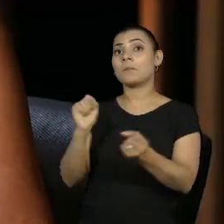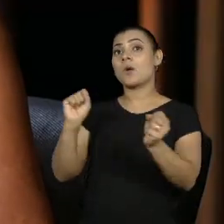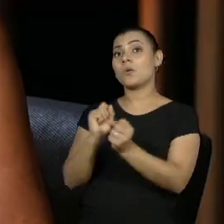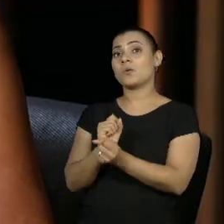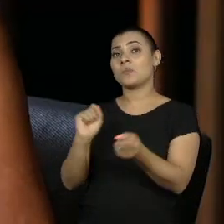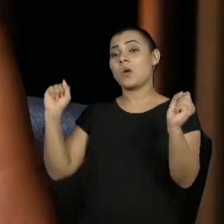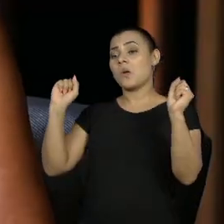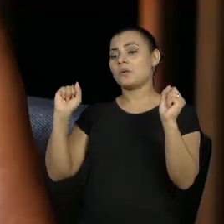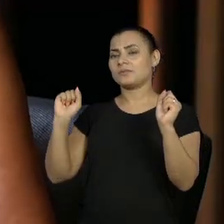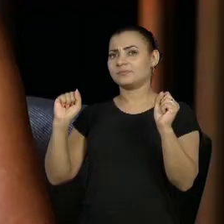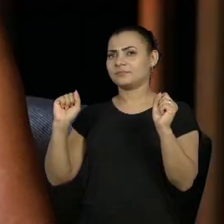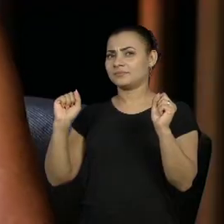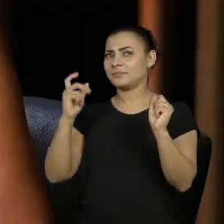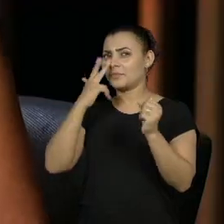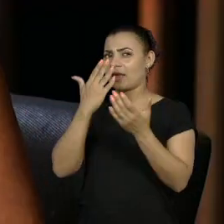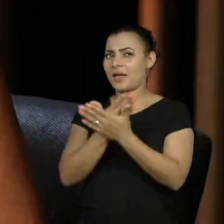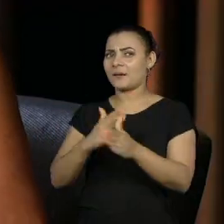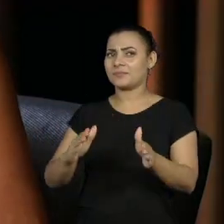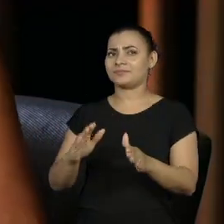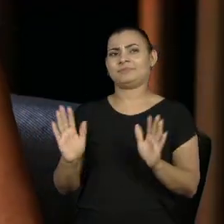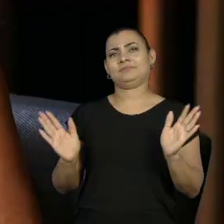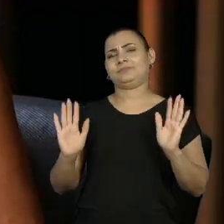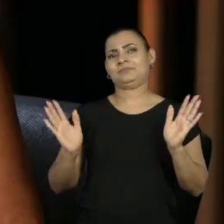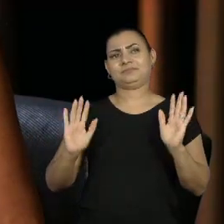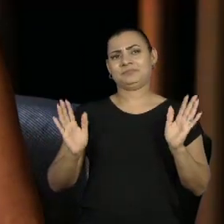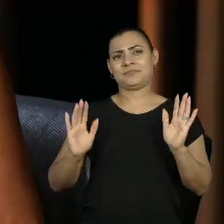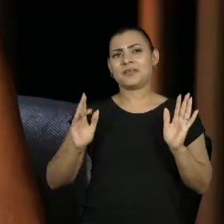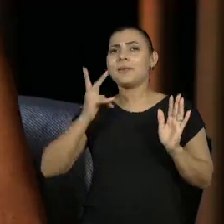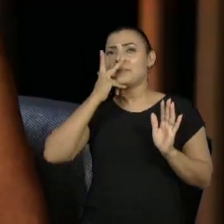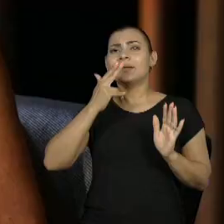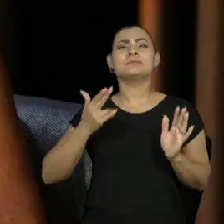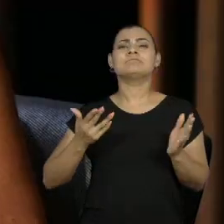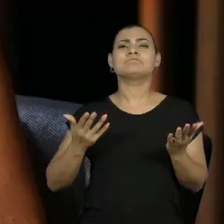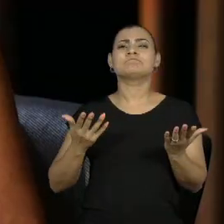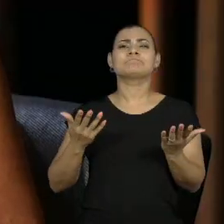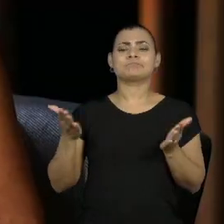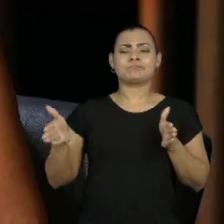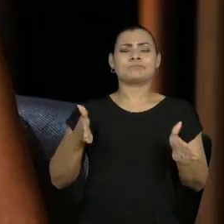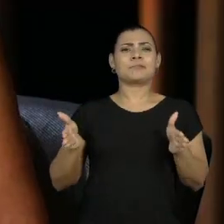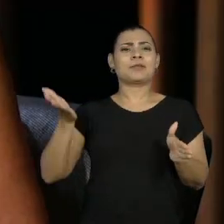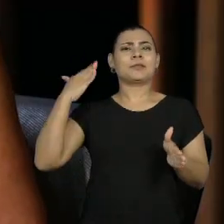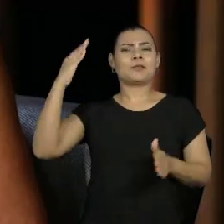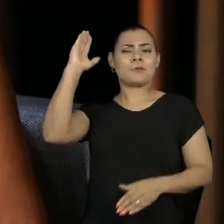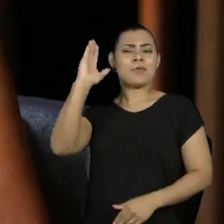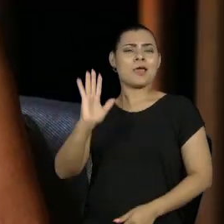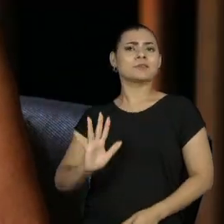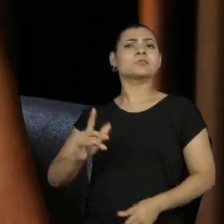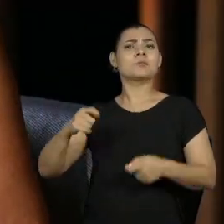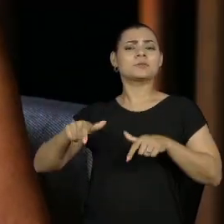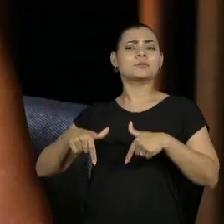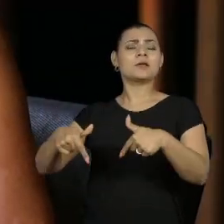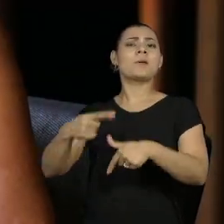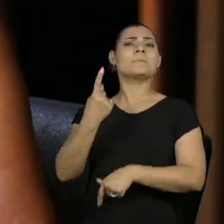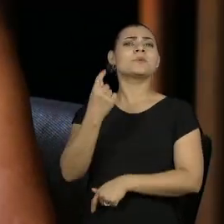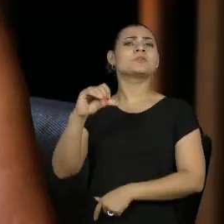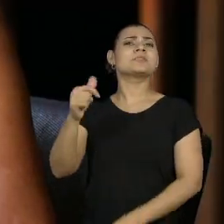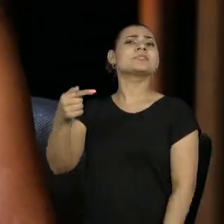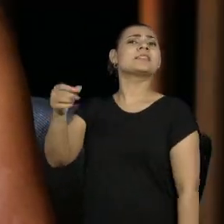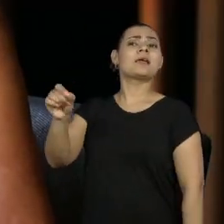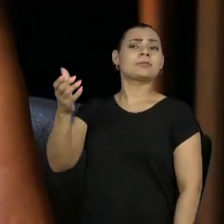no passo é um lugar é a mesma coisa que você tinha que o Brasil tinha que ter feito isso não